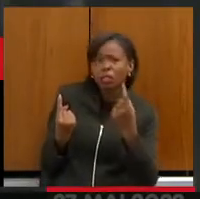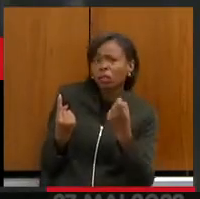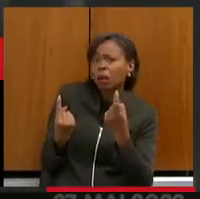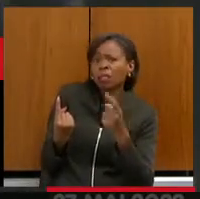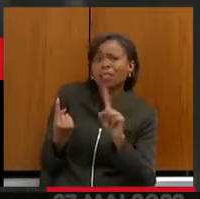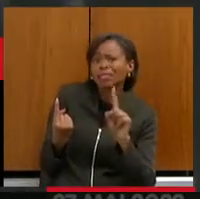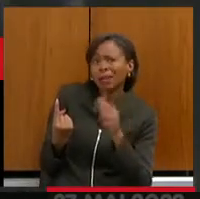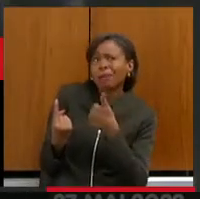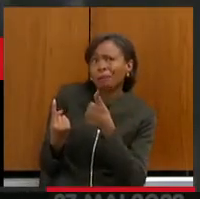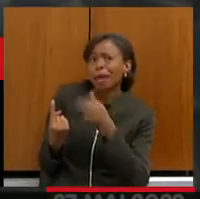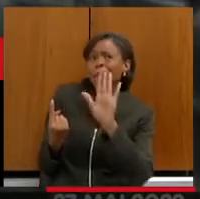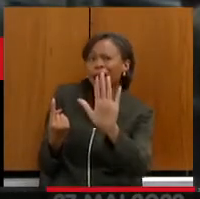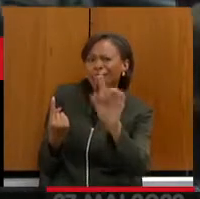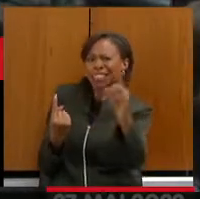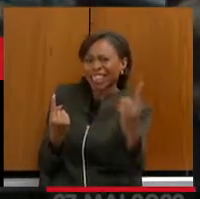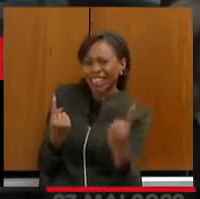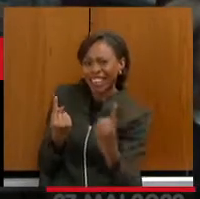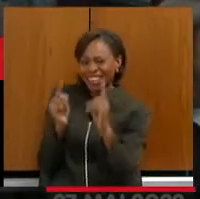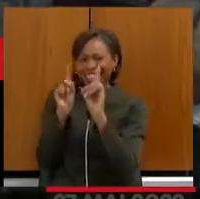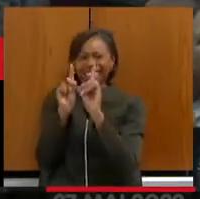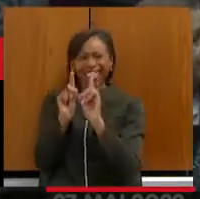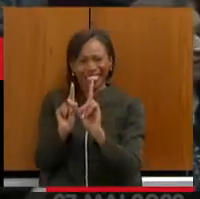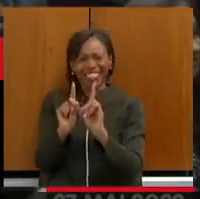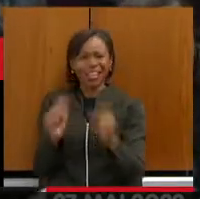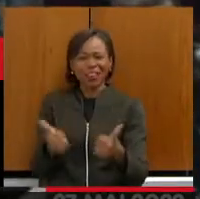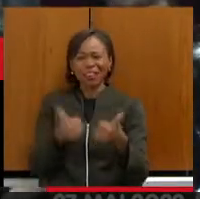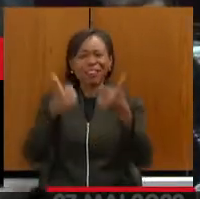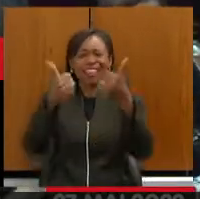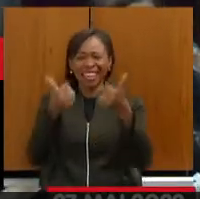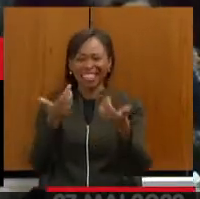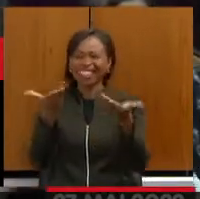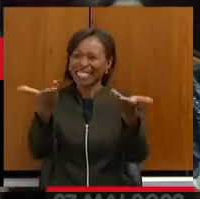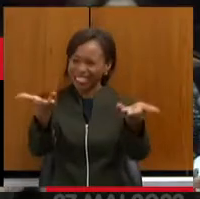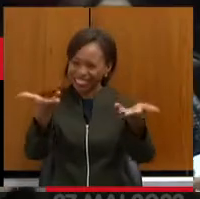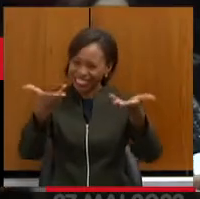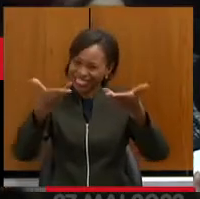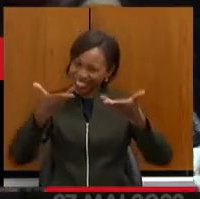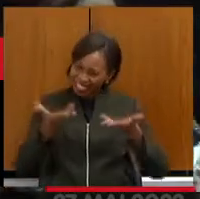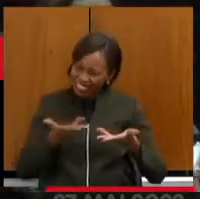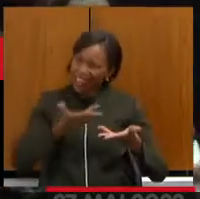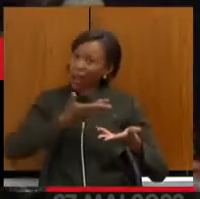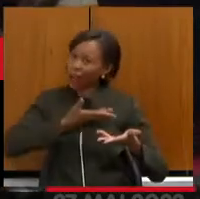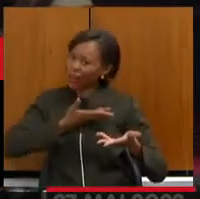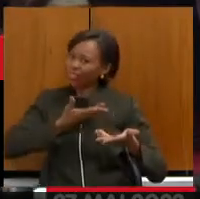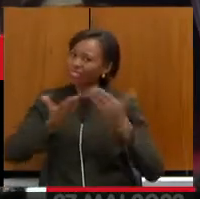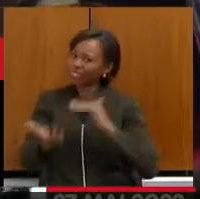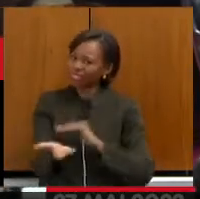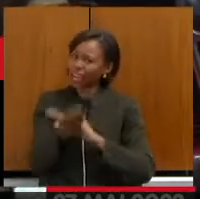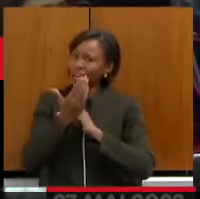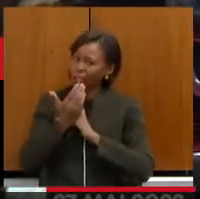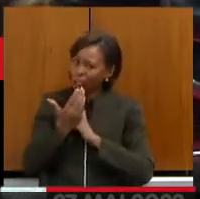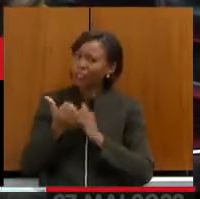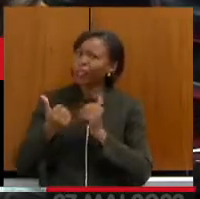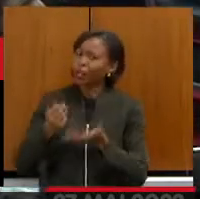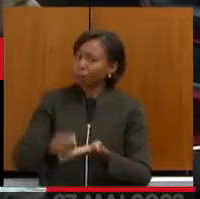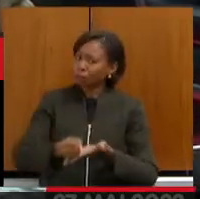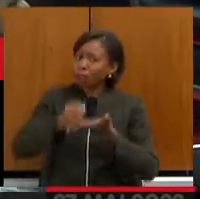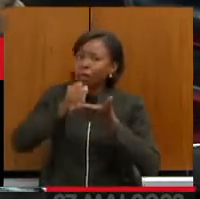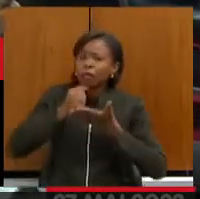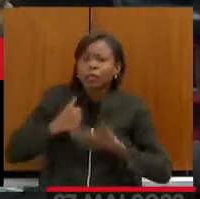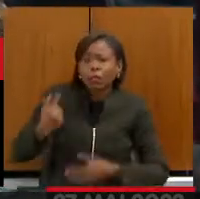bem mas com você ando melhor companheira me ajuda que eu posso andar só